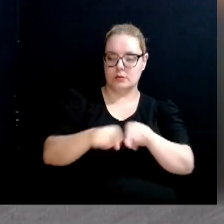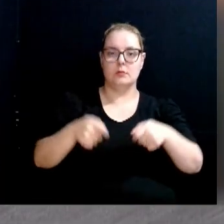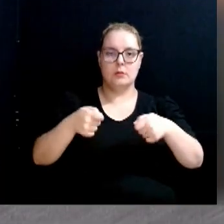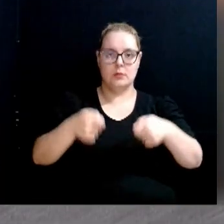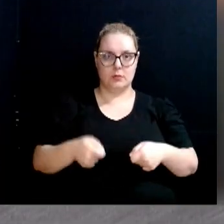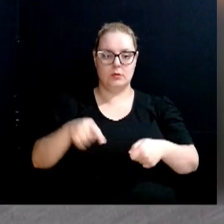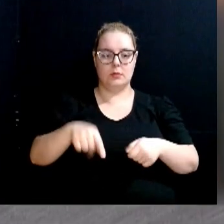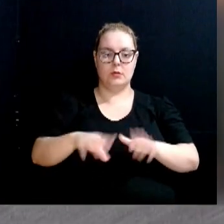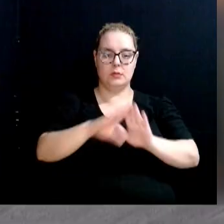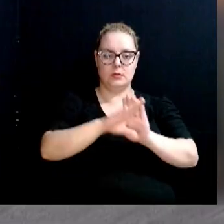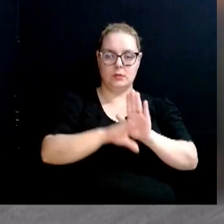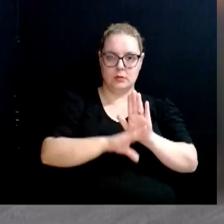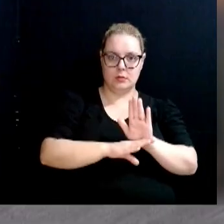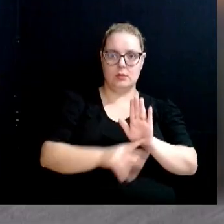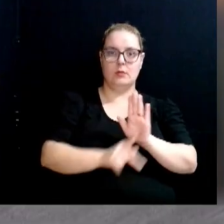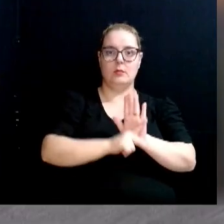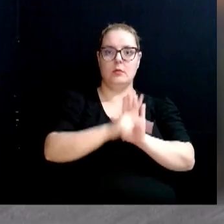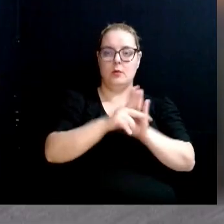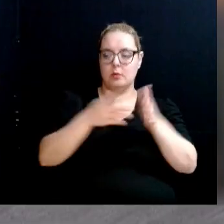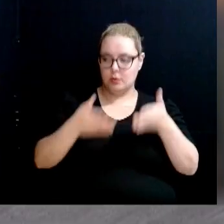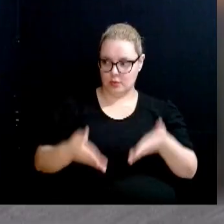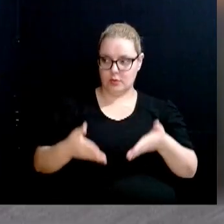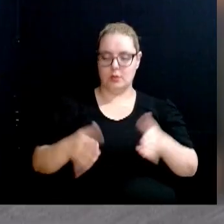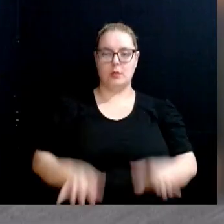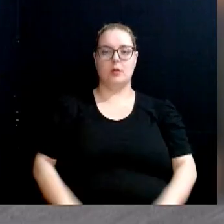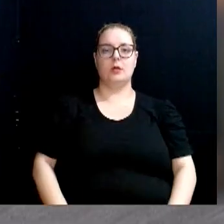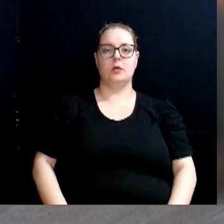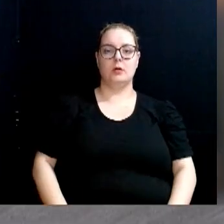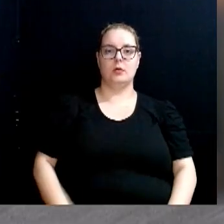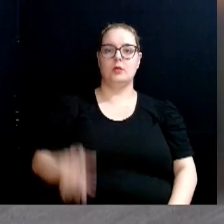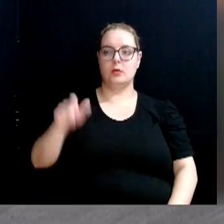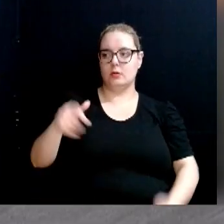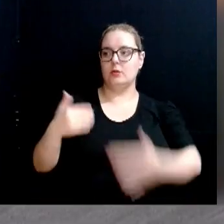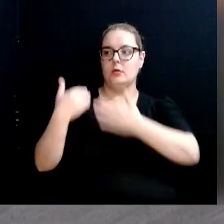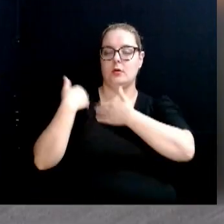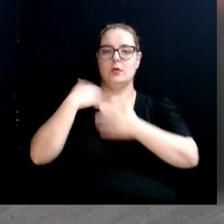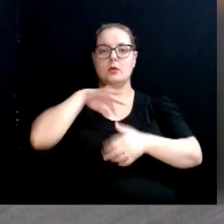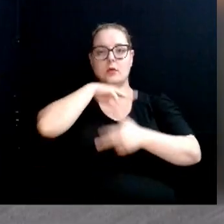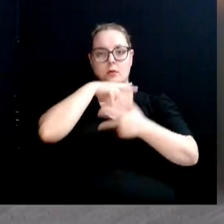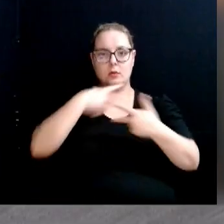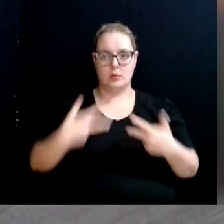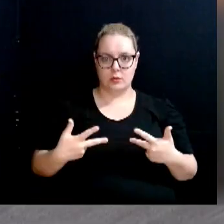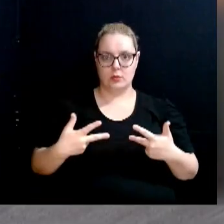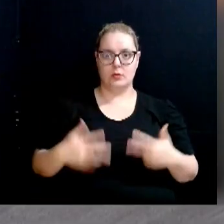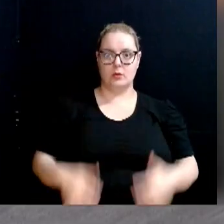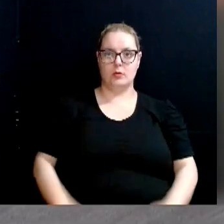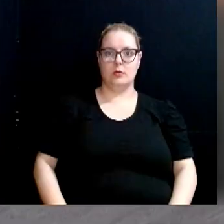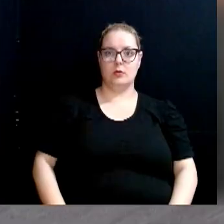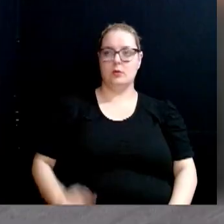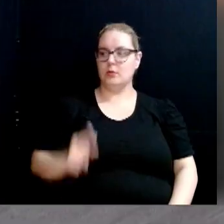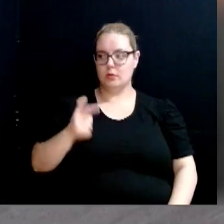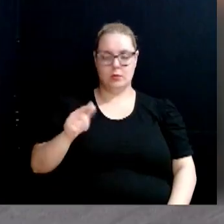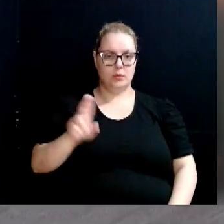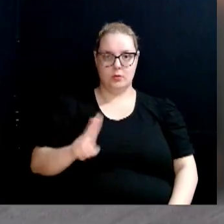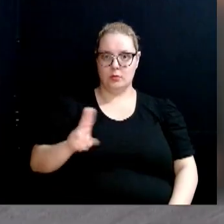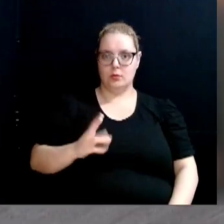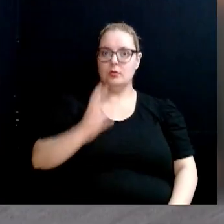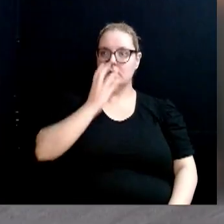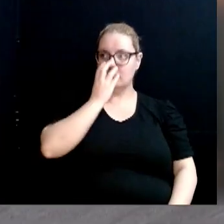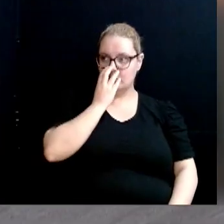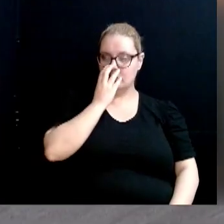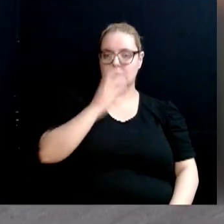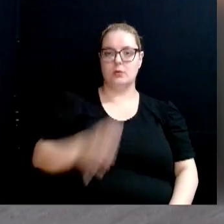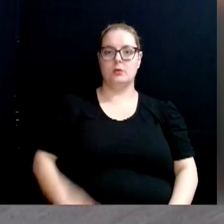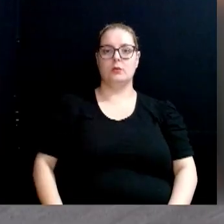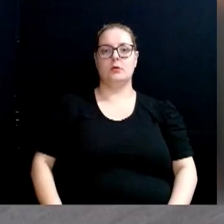projeto que a pessoa que estiver com o animal que não estiver fazendo uso da focinheira vai ser na primeira